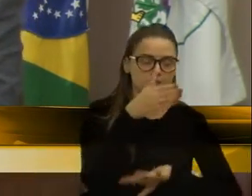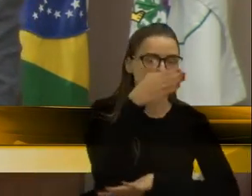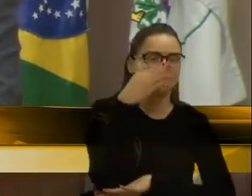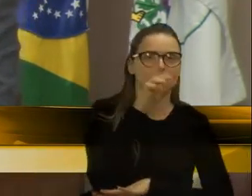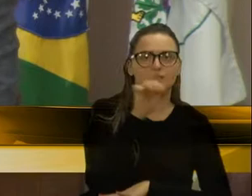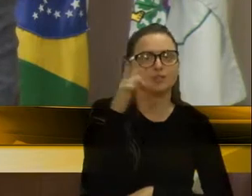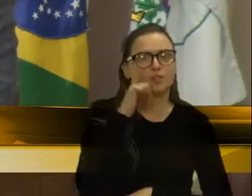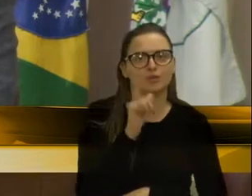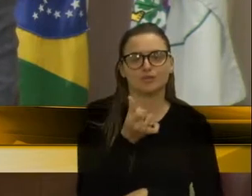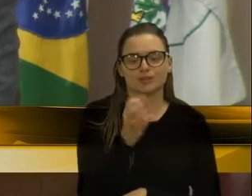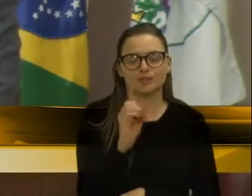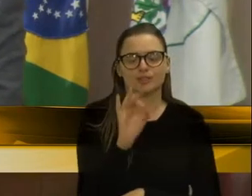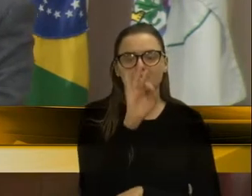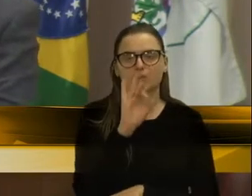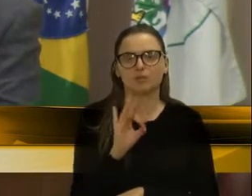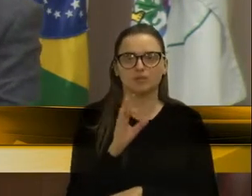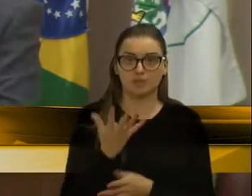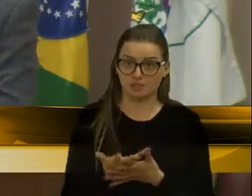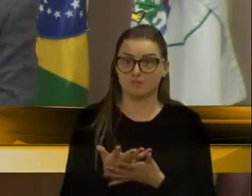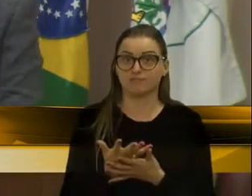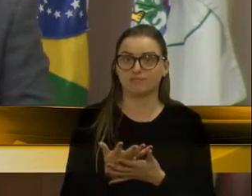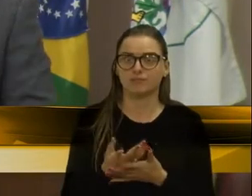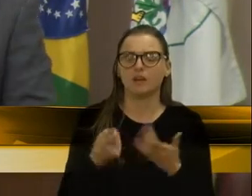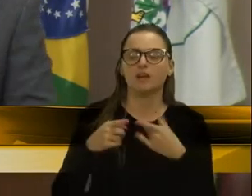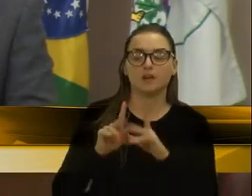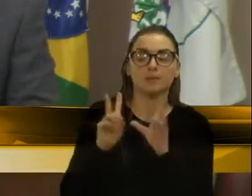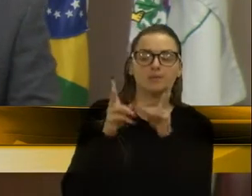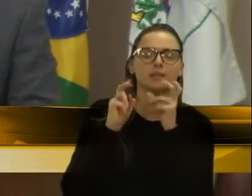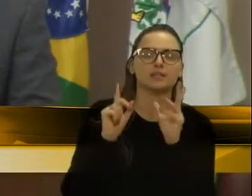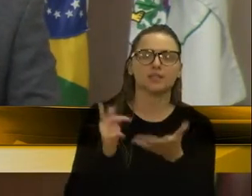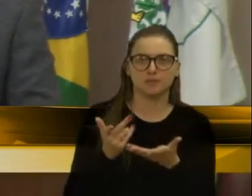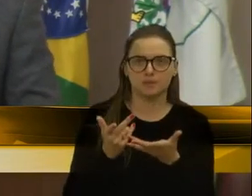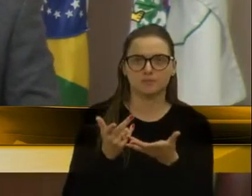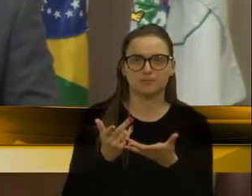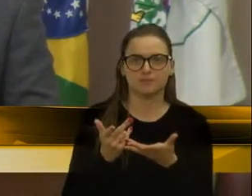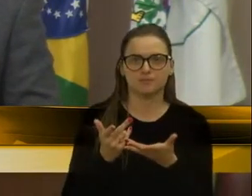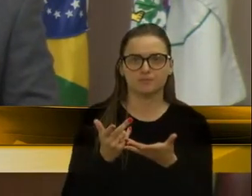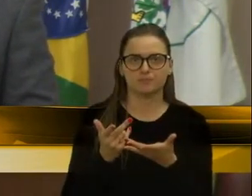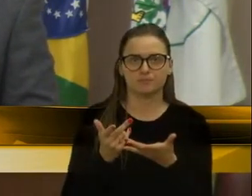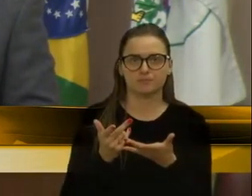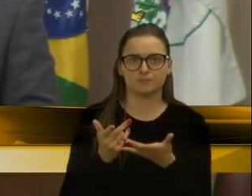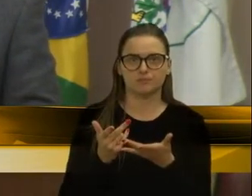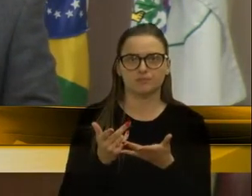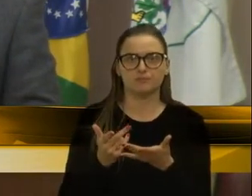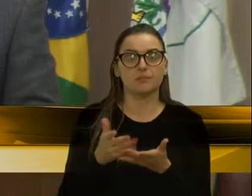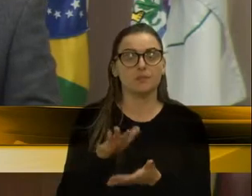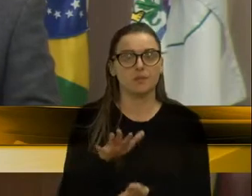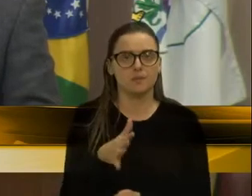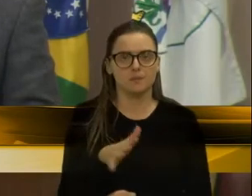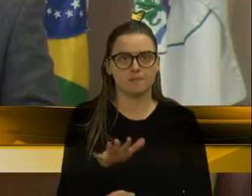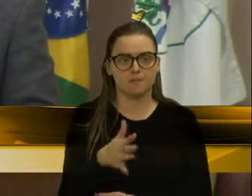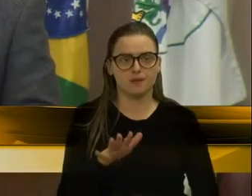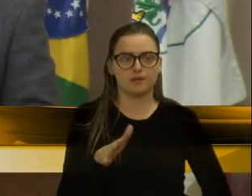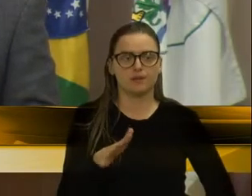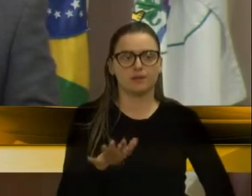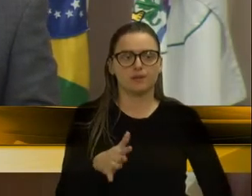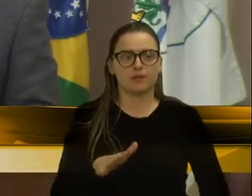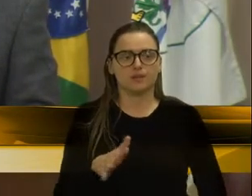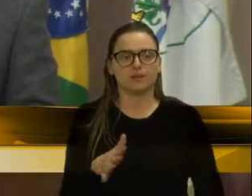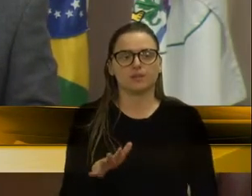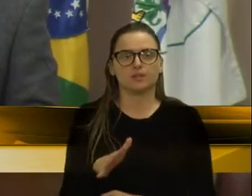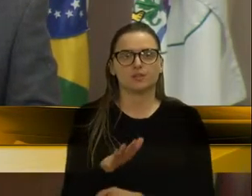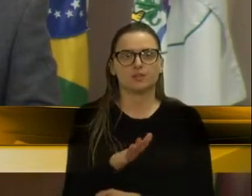chegaram nem a 60% de ocupação pois vejam em média 10 houve 1 10%